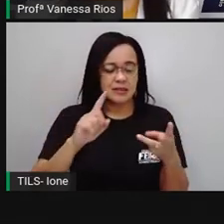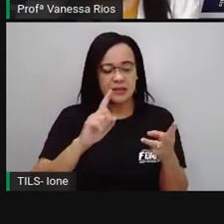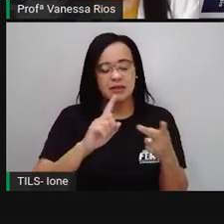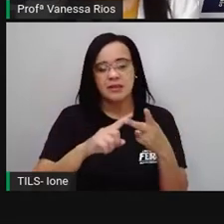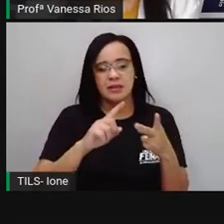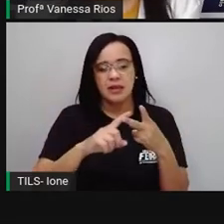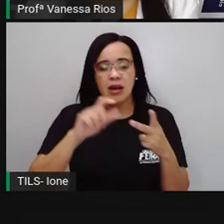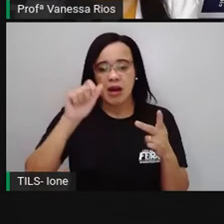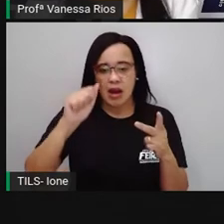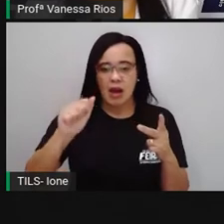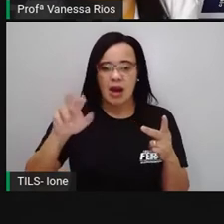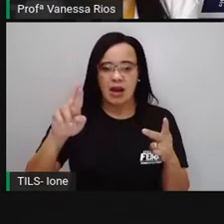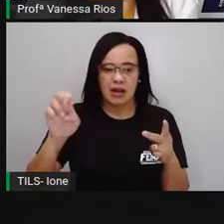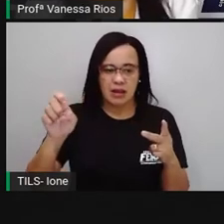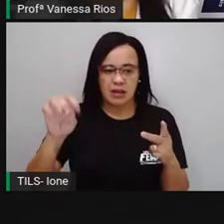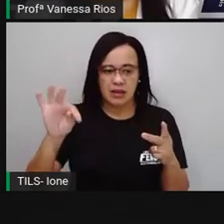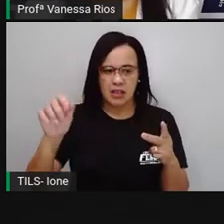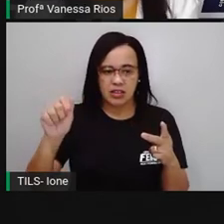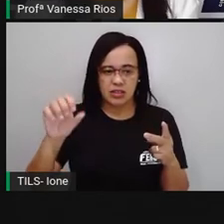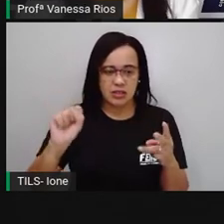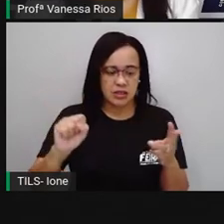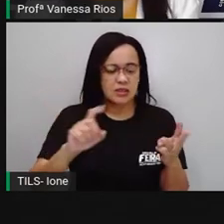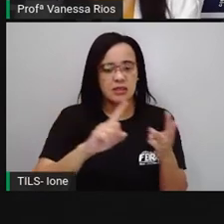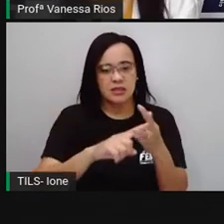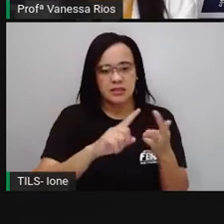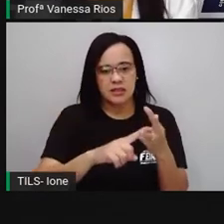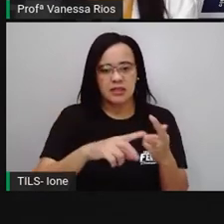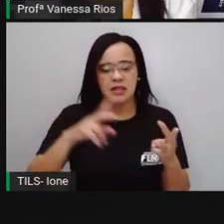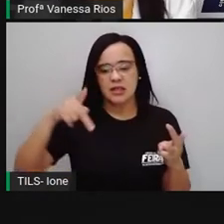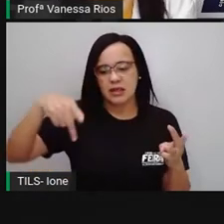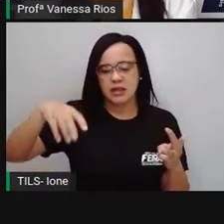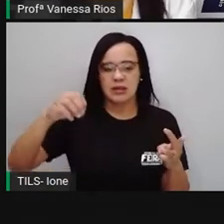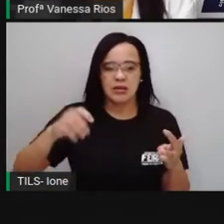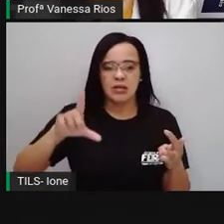do poliedro, que precisa ser um poliedro convexo.